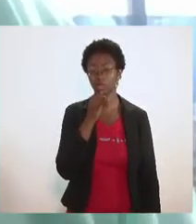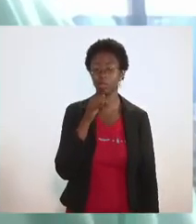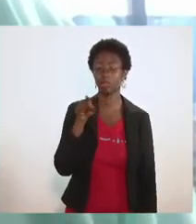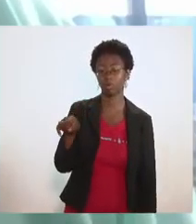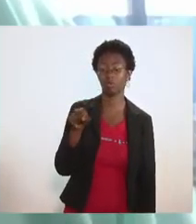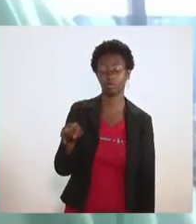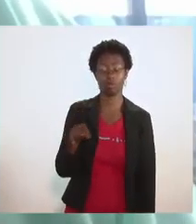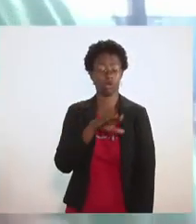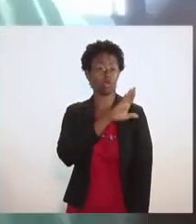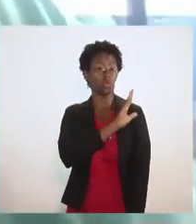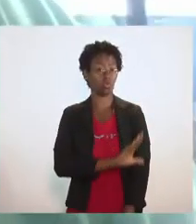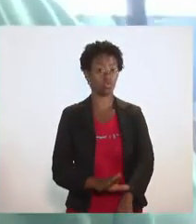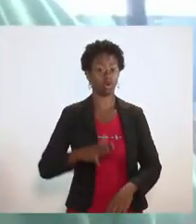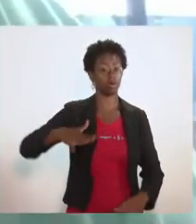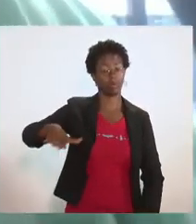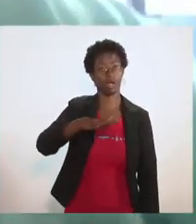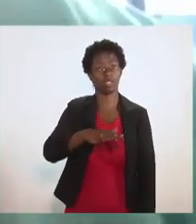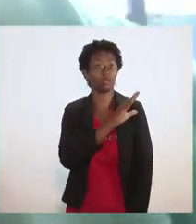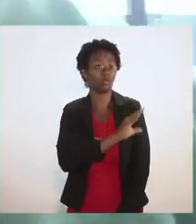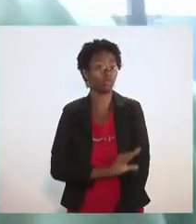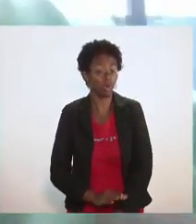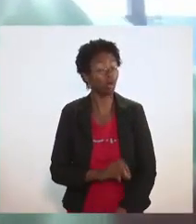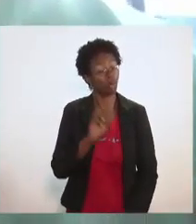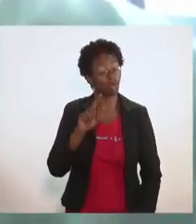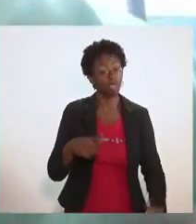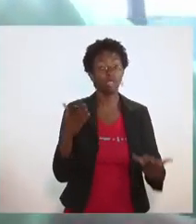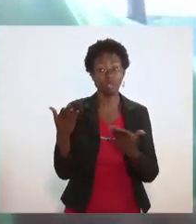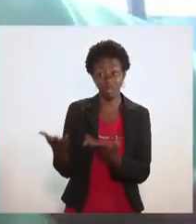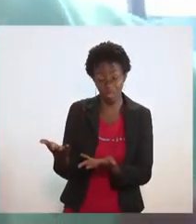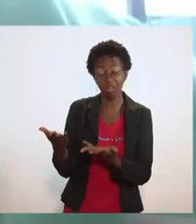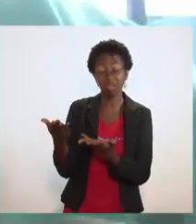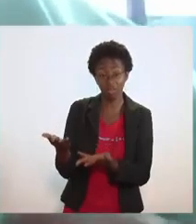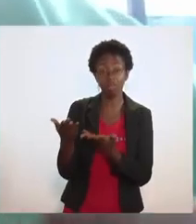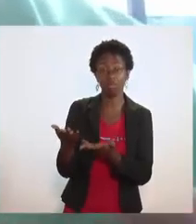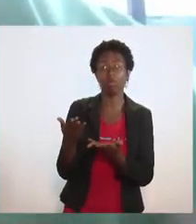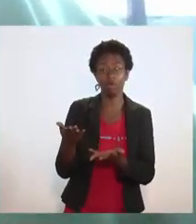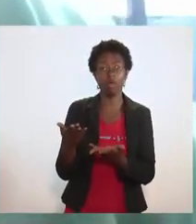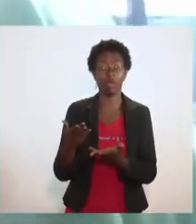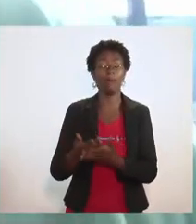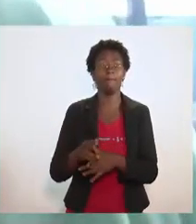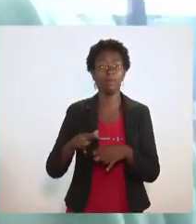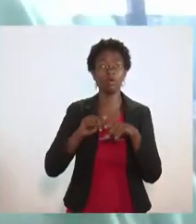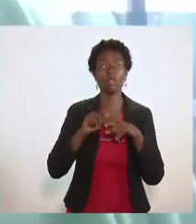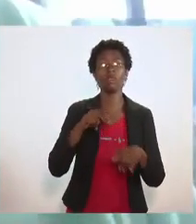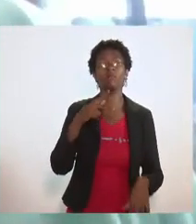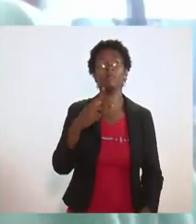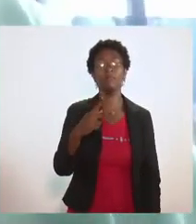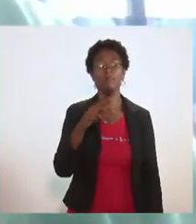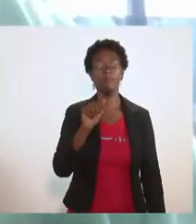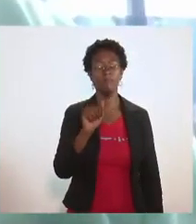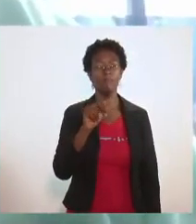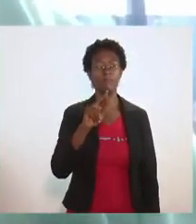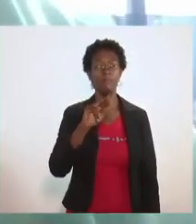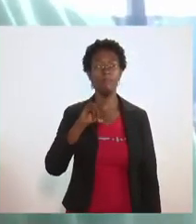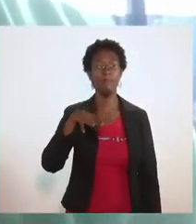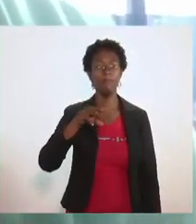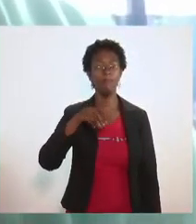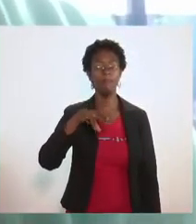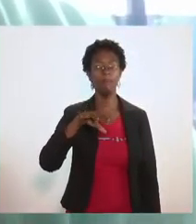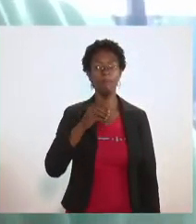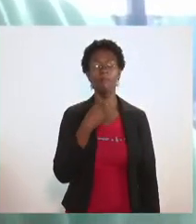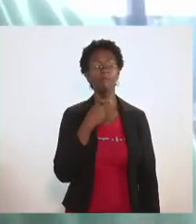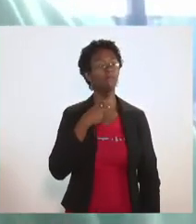sim, excluindo os bens tombados, que não podem fazer... Aí nem seria só de igreja. Nem seria só de igreja, porque